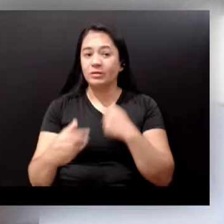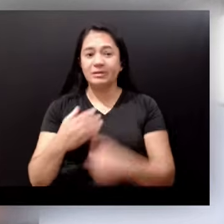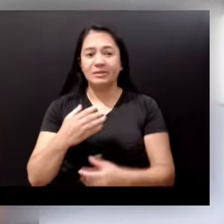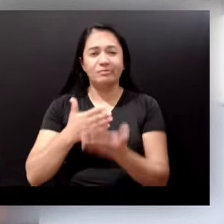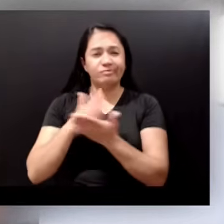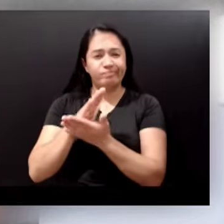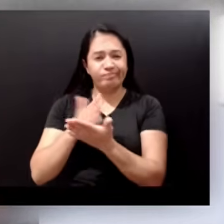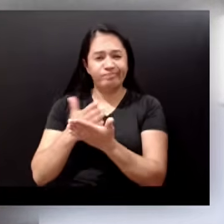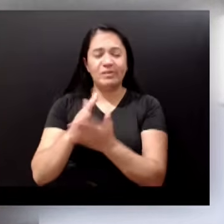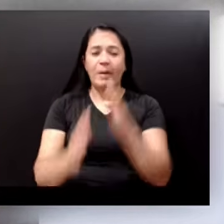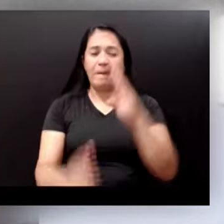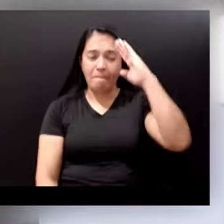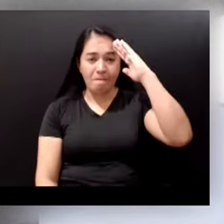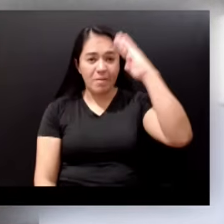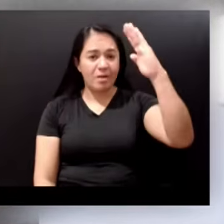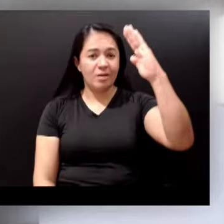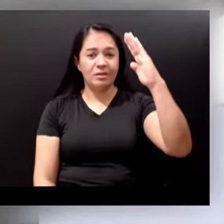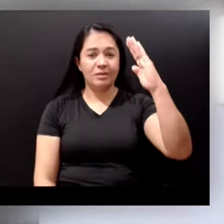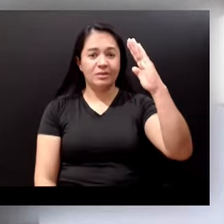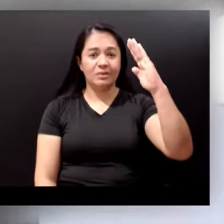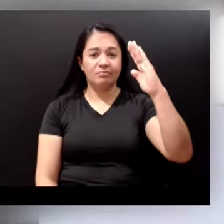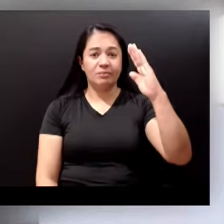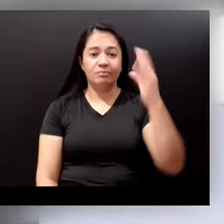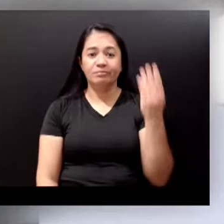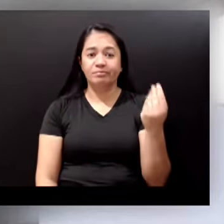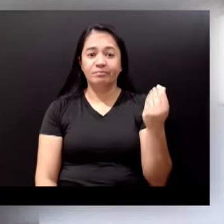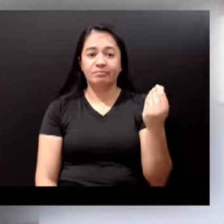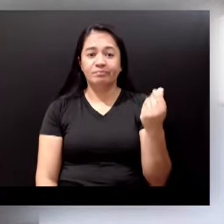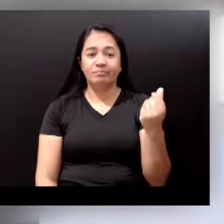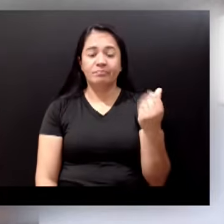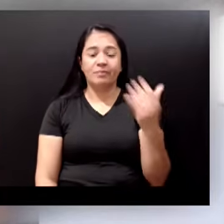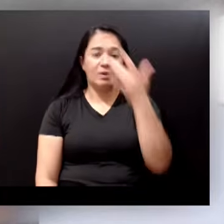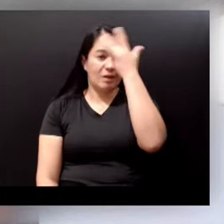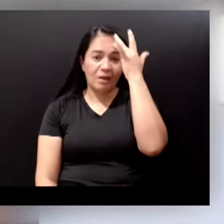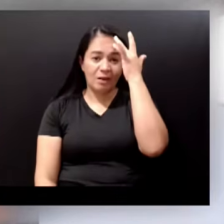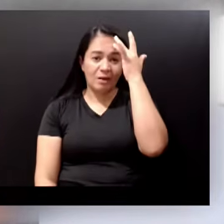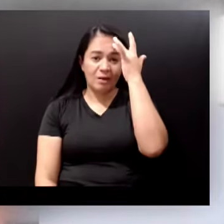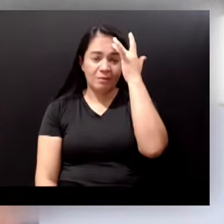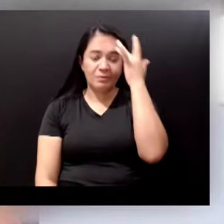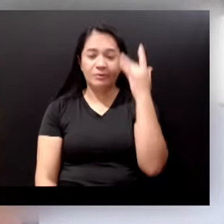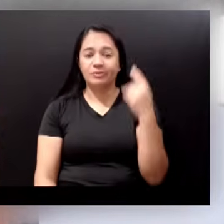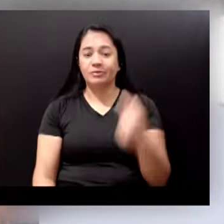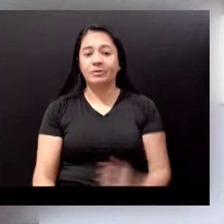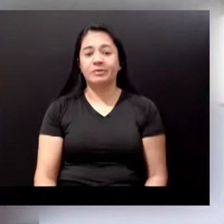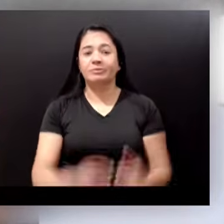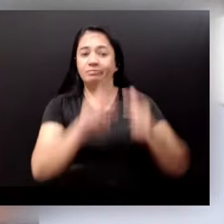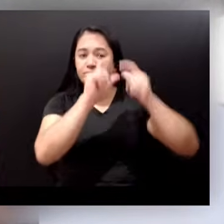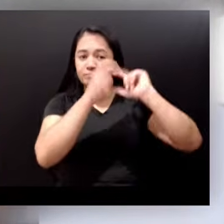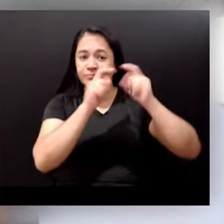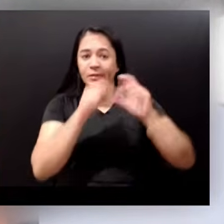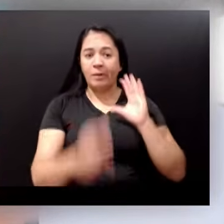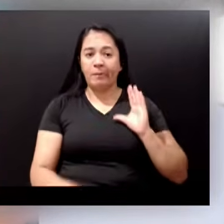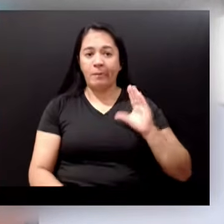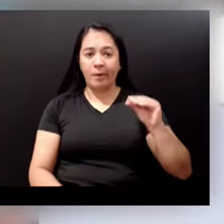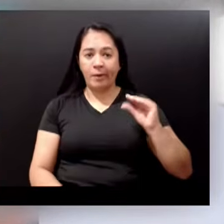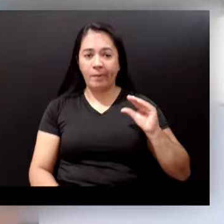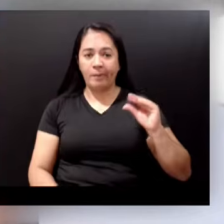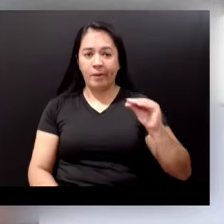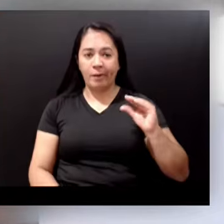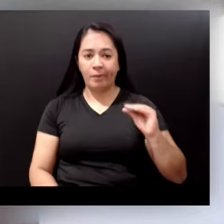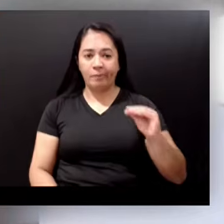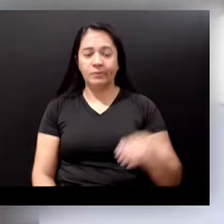principalmente quem é portador, né, desse distúrbio da gagueira. O jovem sofre bullying,